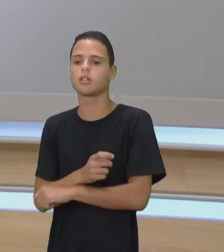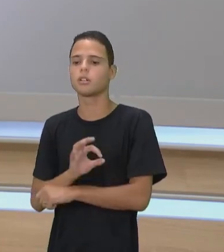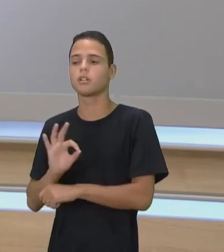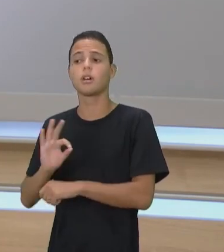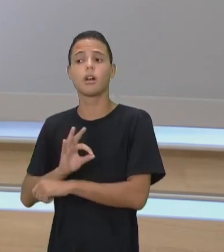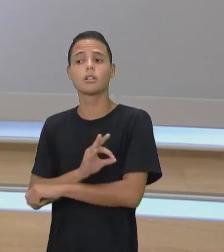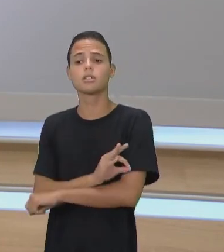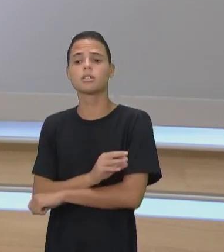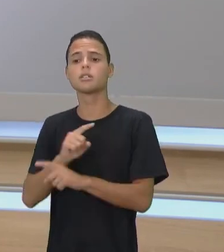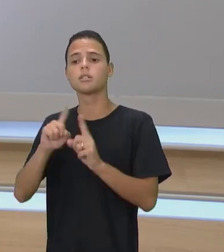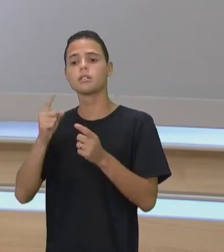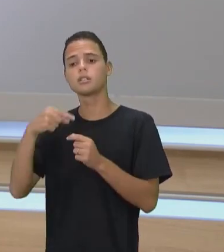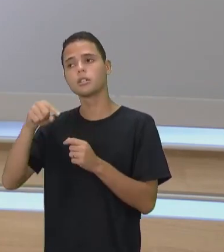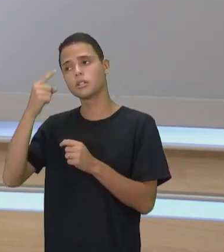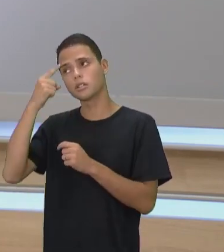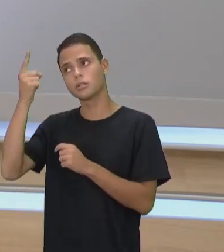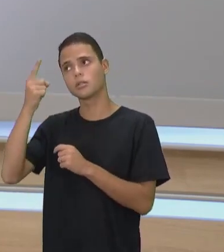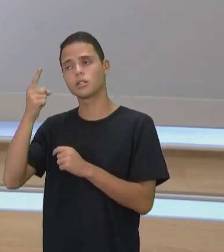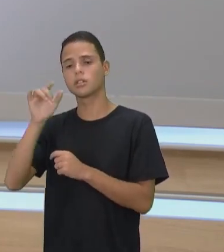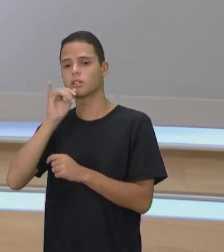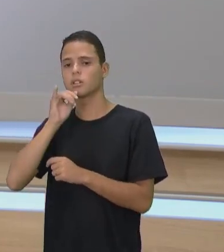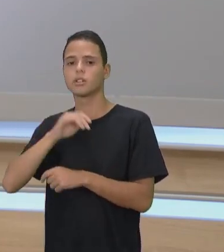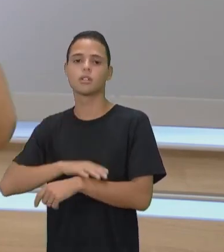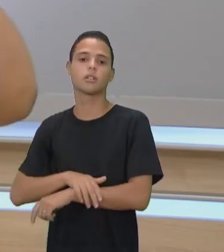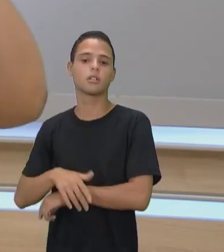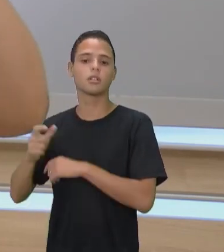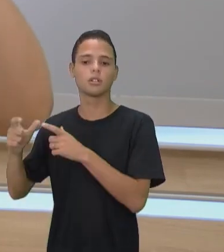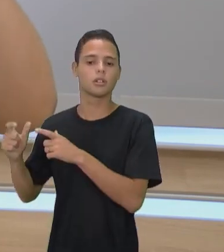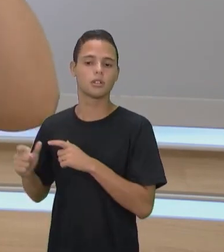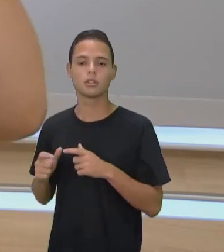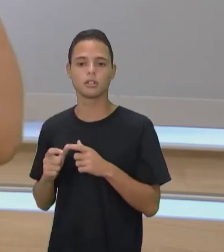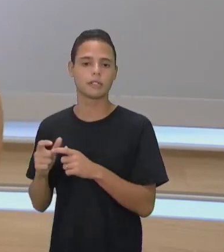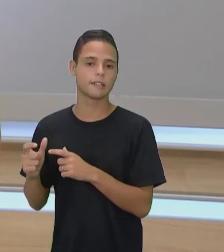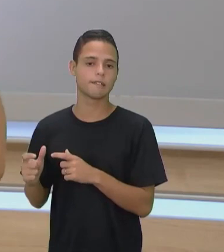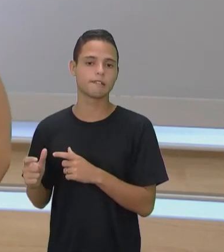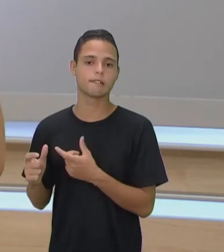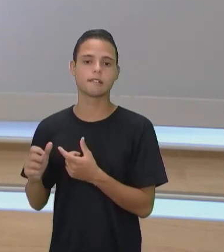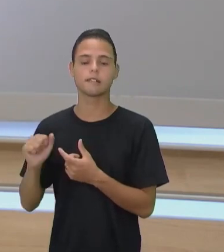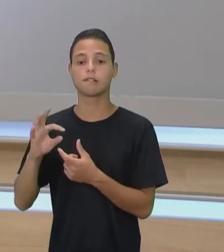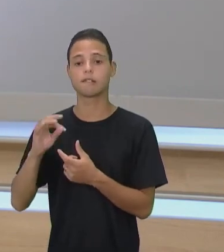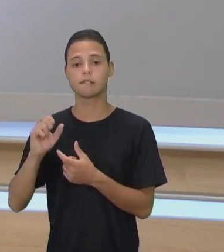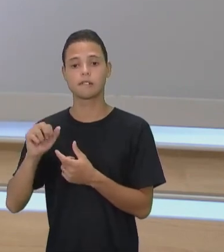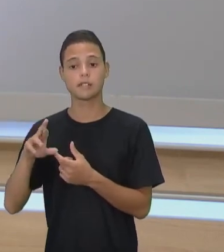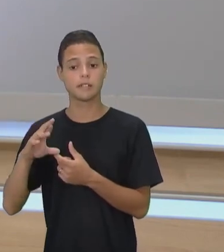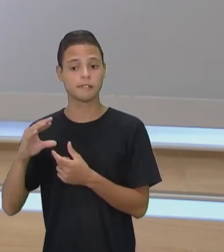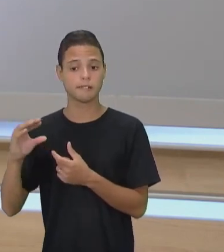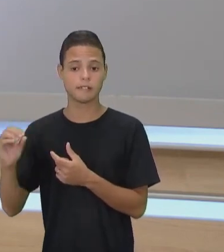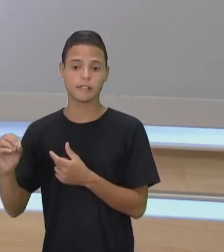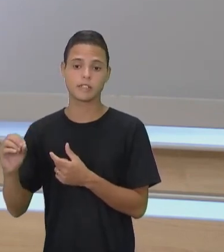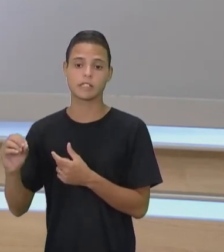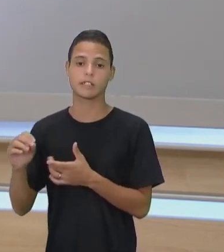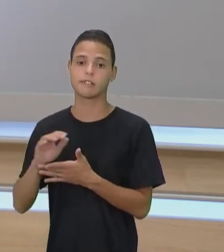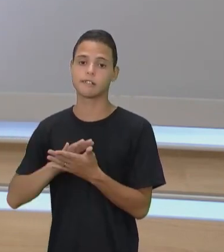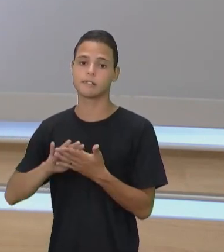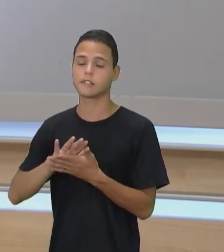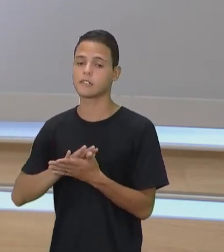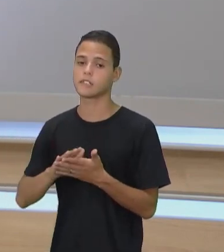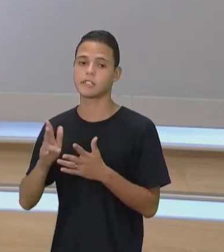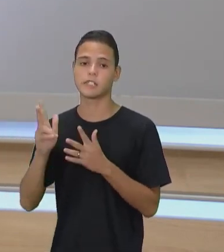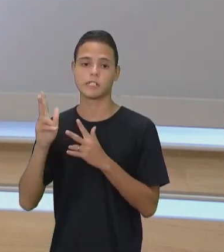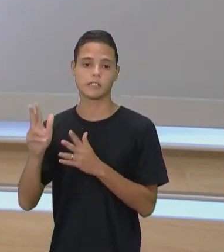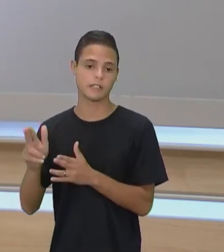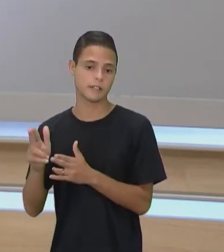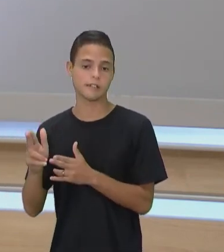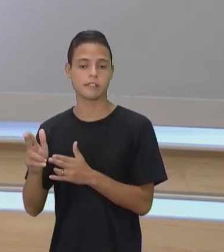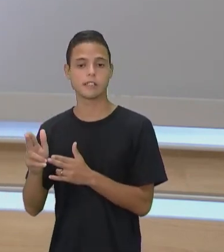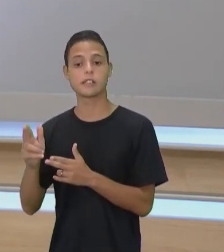for pensar, tirando o aterro sanitário, entre aspas, nenhuma delas é ideal. Então, além